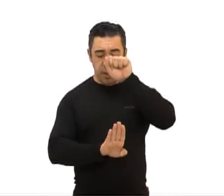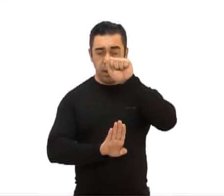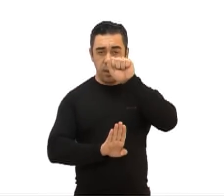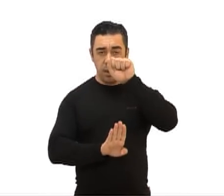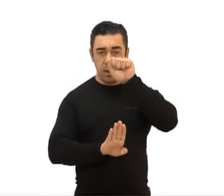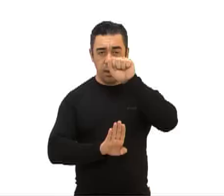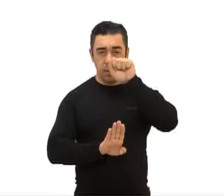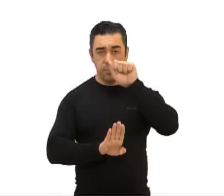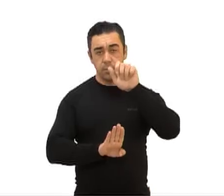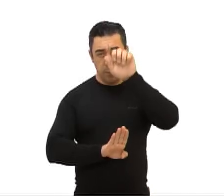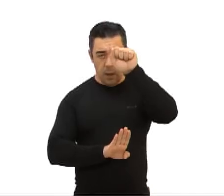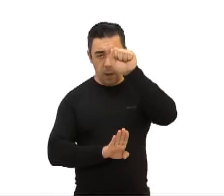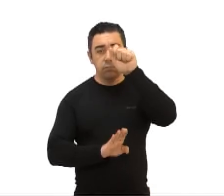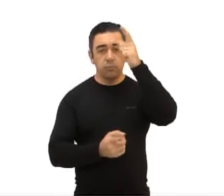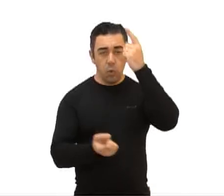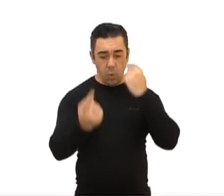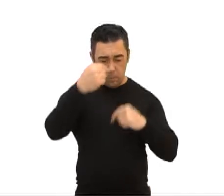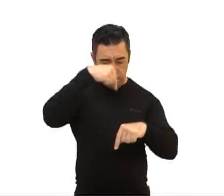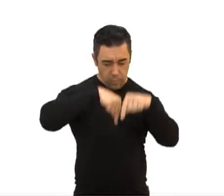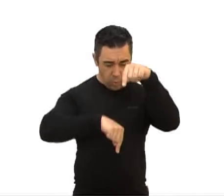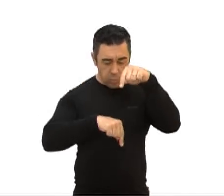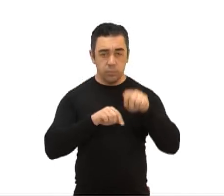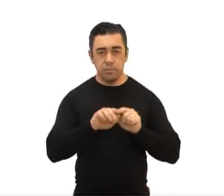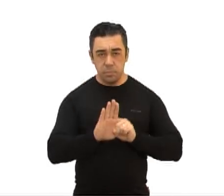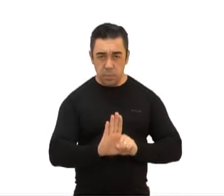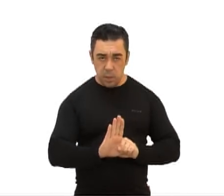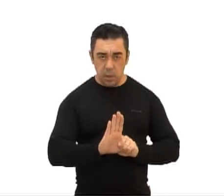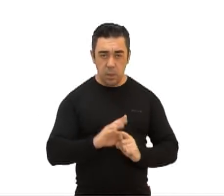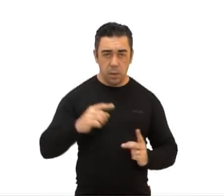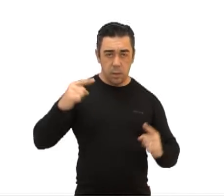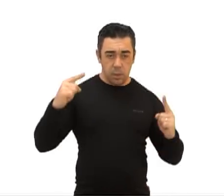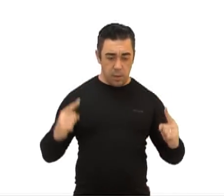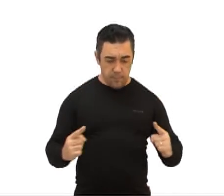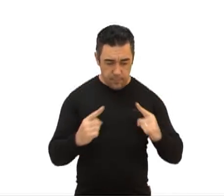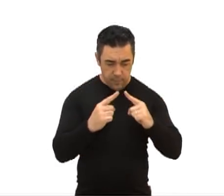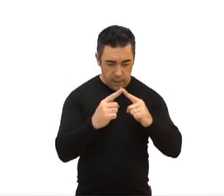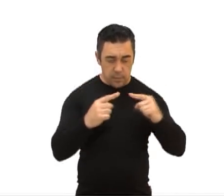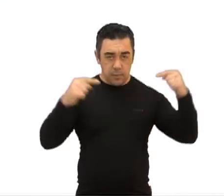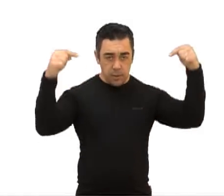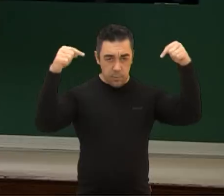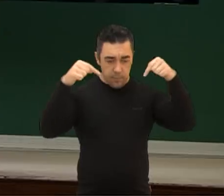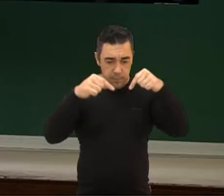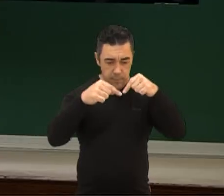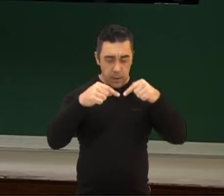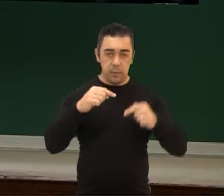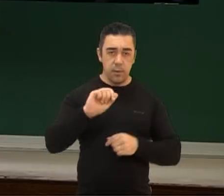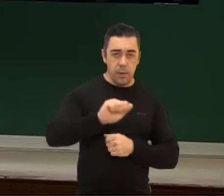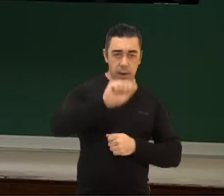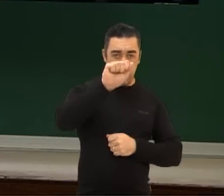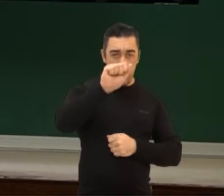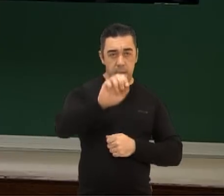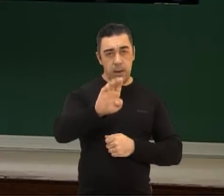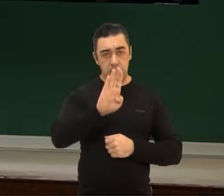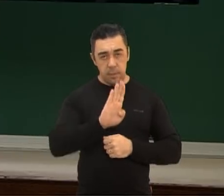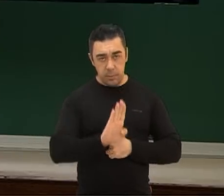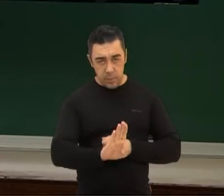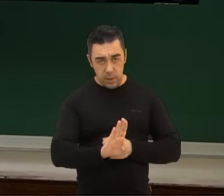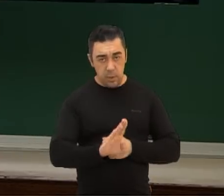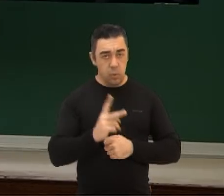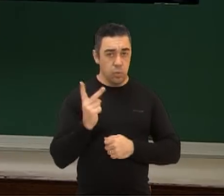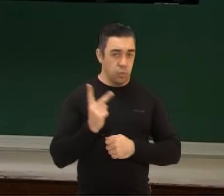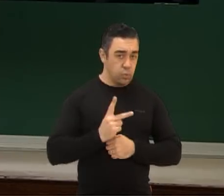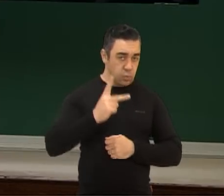são opostos, porque nós temos o vértice e cada um está de um lado do vértice, né? Então eles são opostos